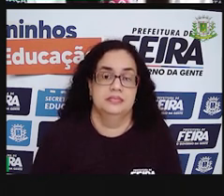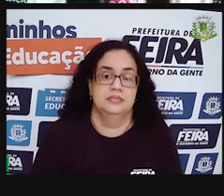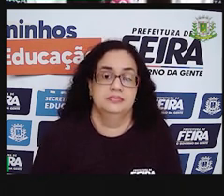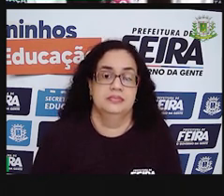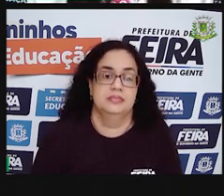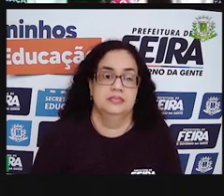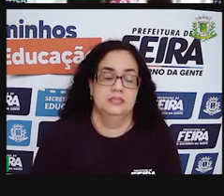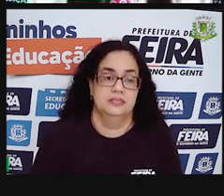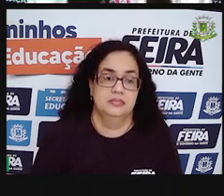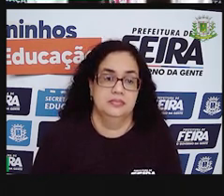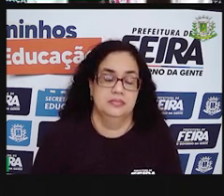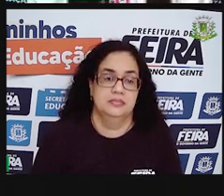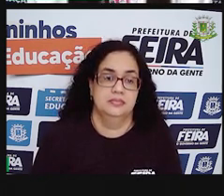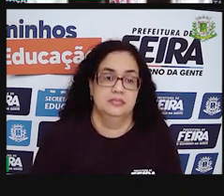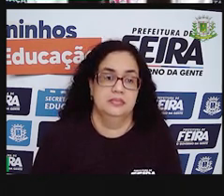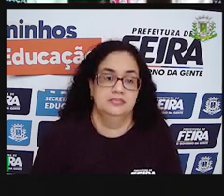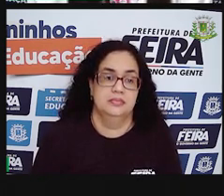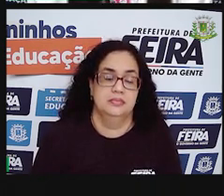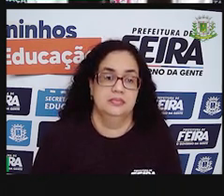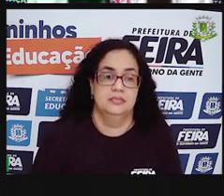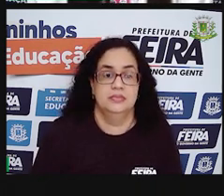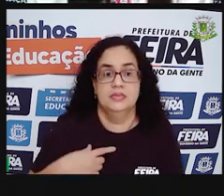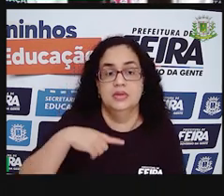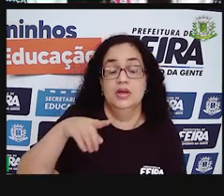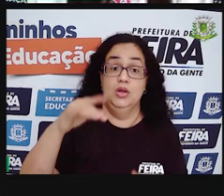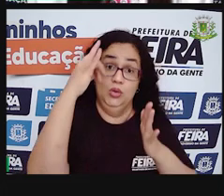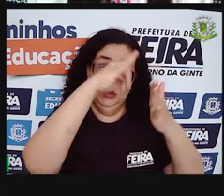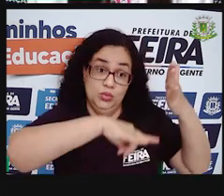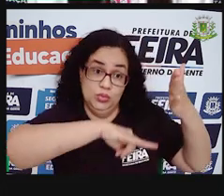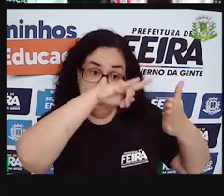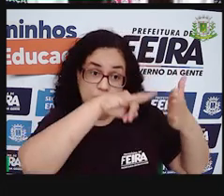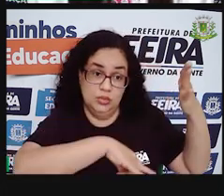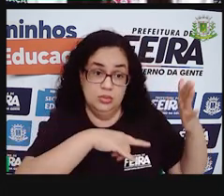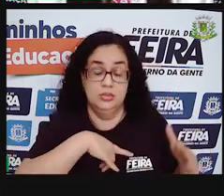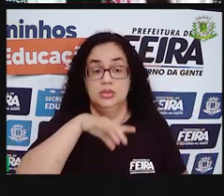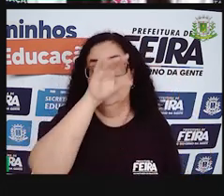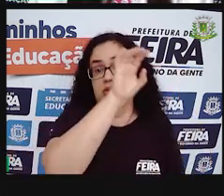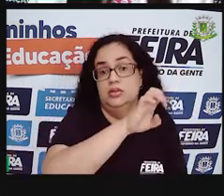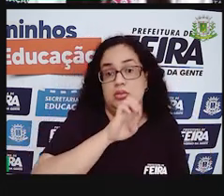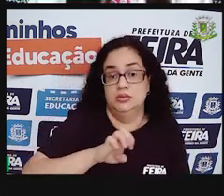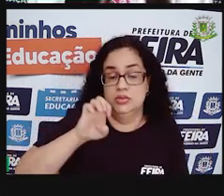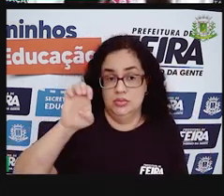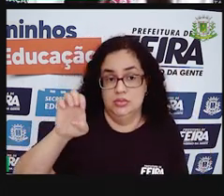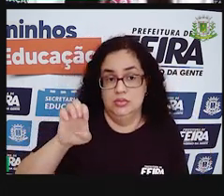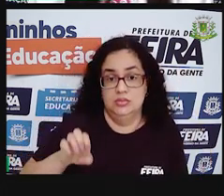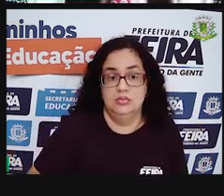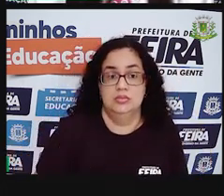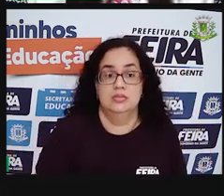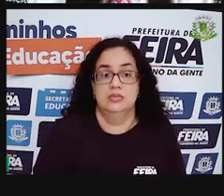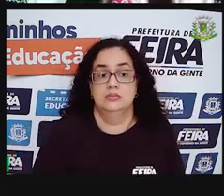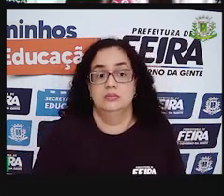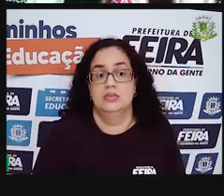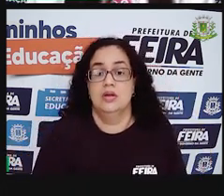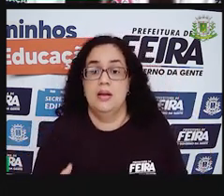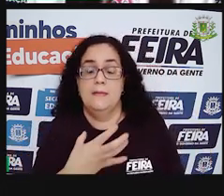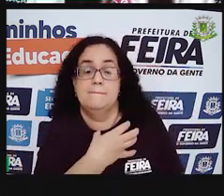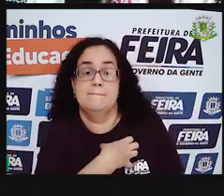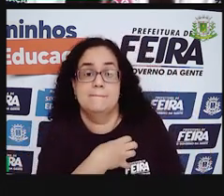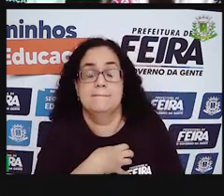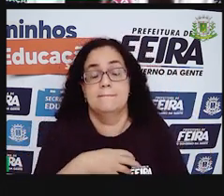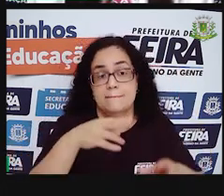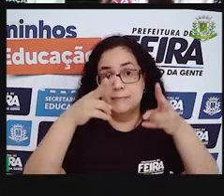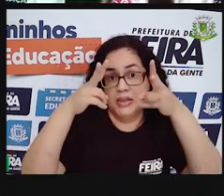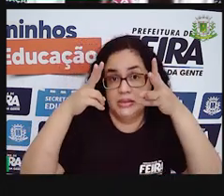Povos e Comunidades Tradicionais. Esse aí é um documento estadual, né, pertencente à Bahia. O que a